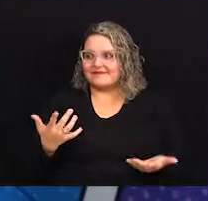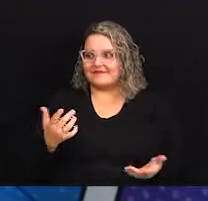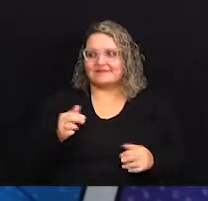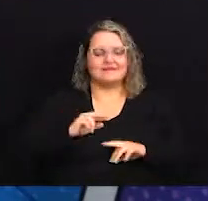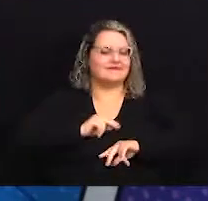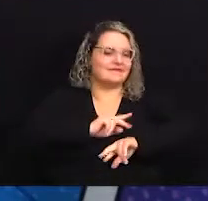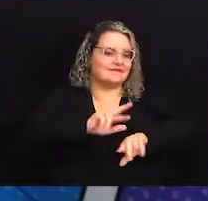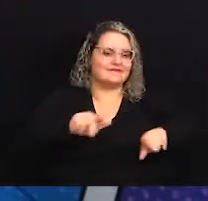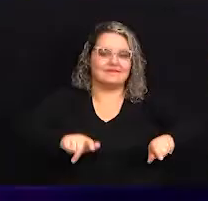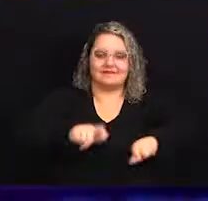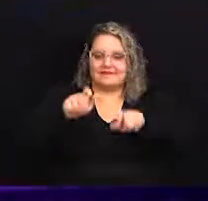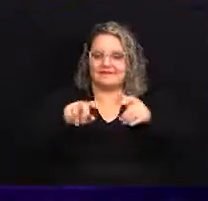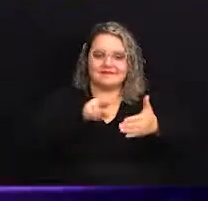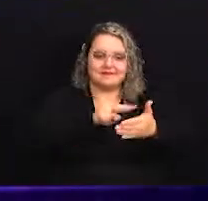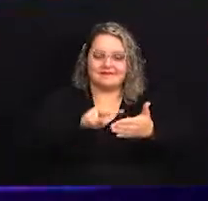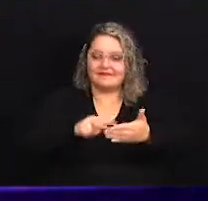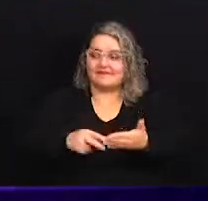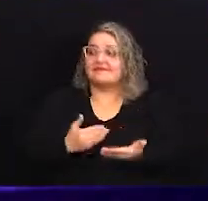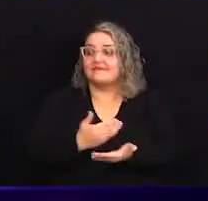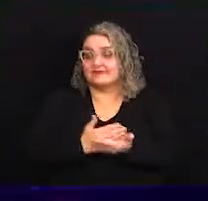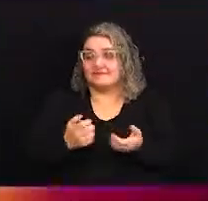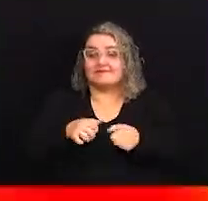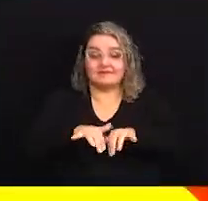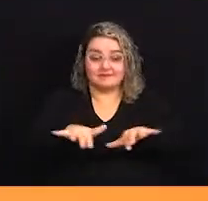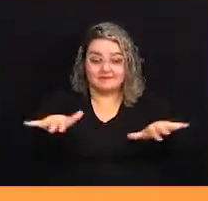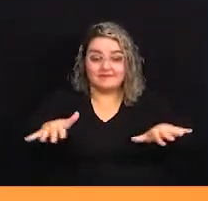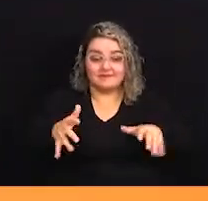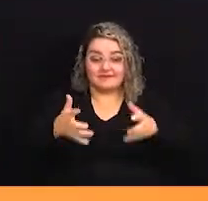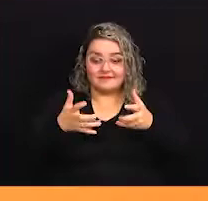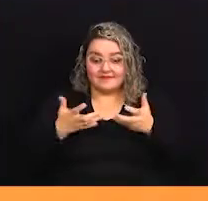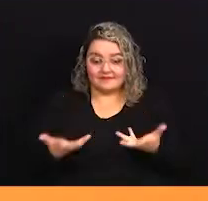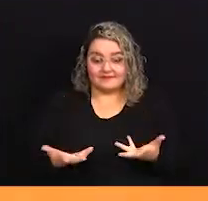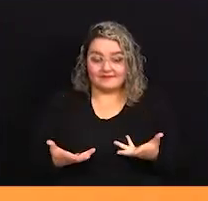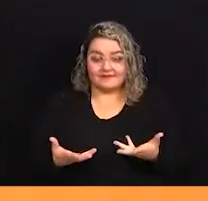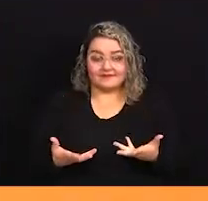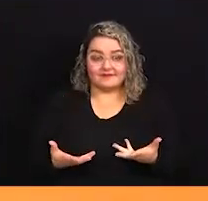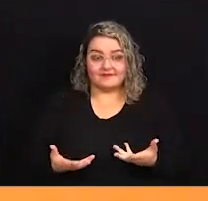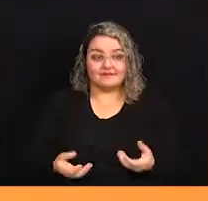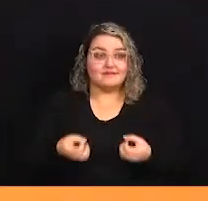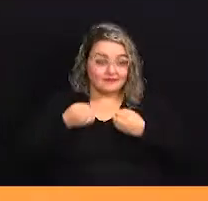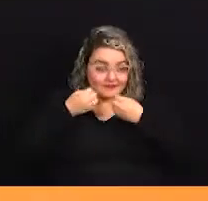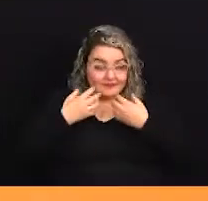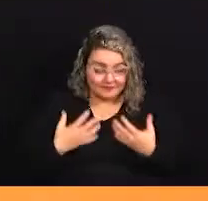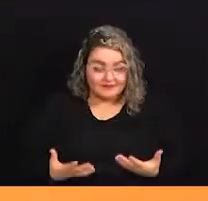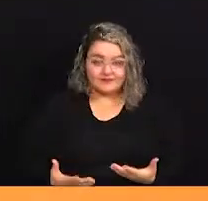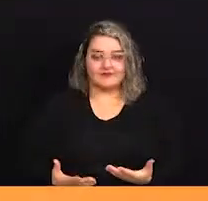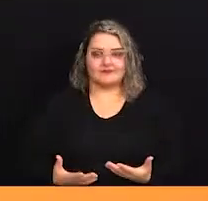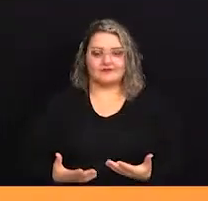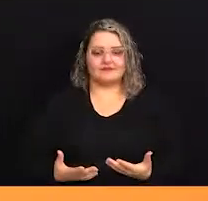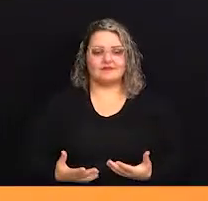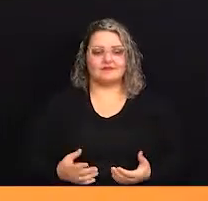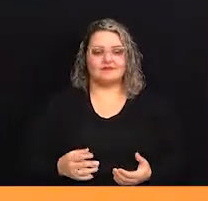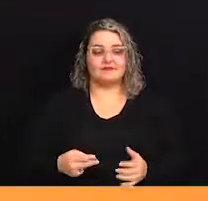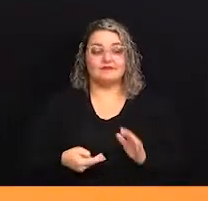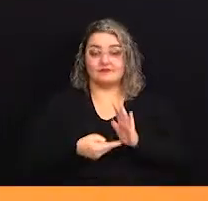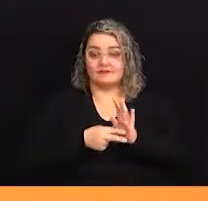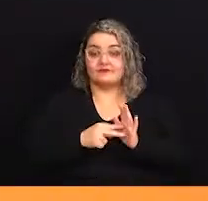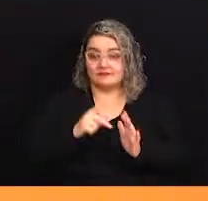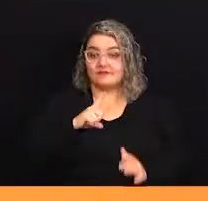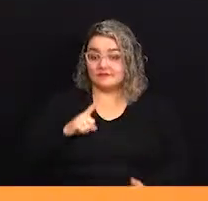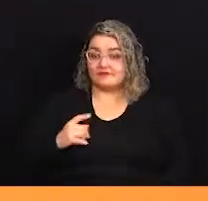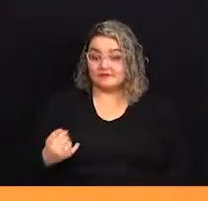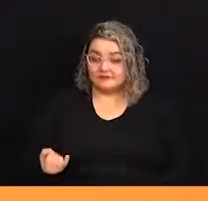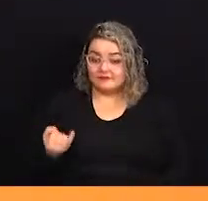atinja muitos e muitos leitores, assim como ele já começou, eu quero dizer no bom sentido, né, que ele faça sentido para as